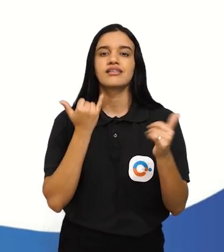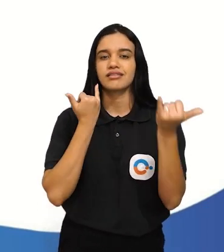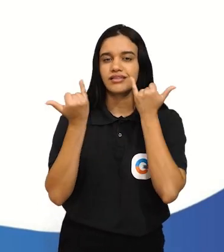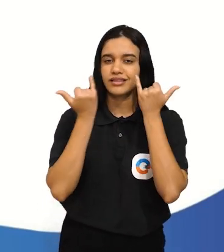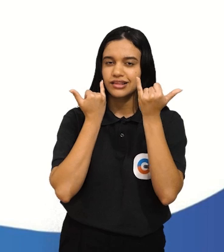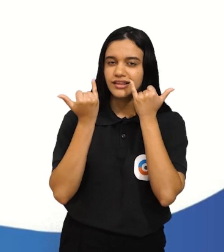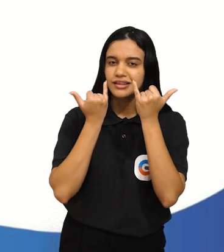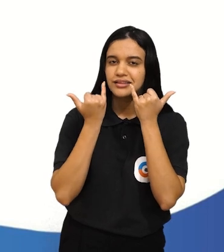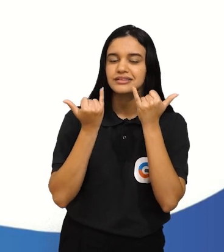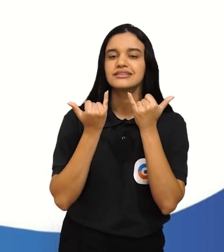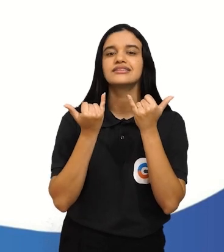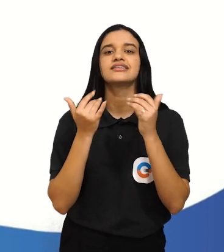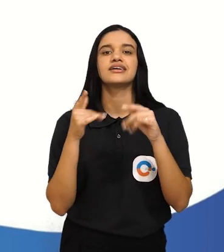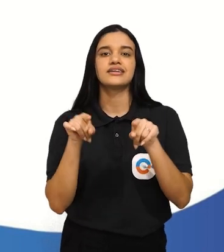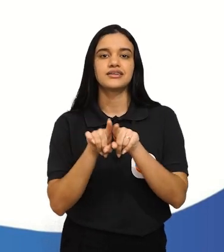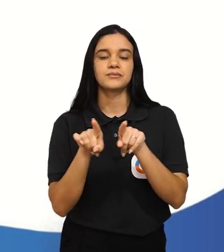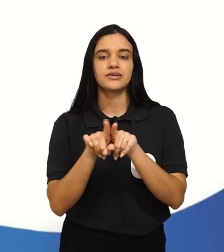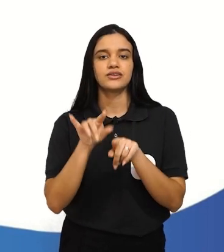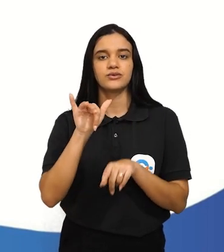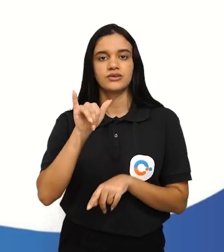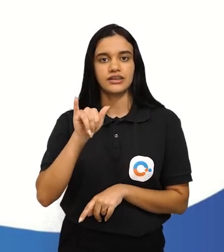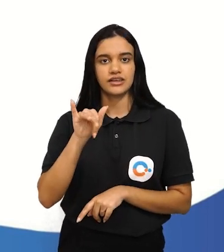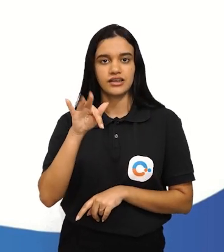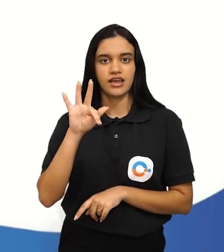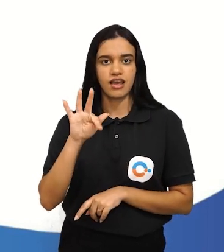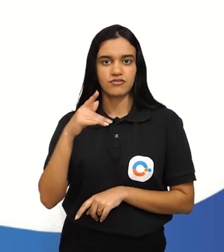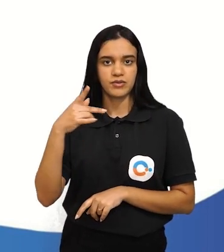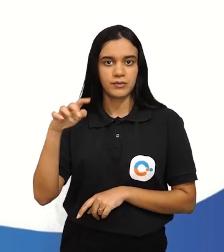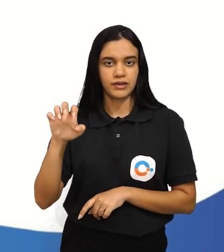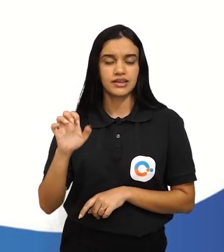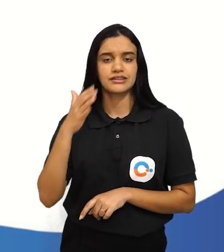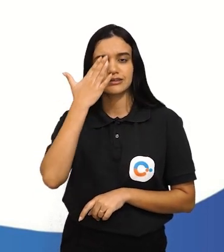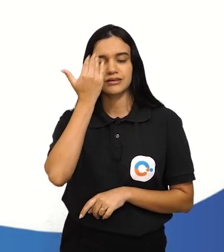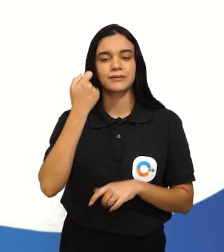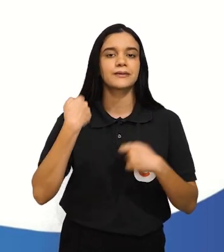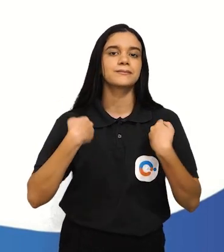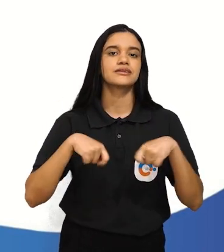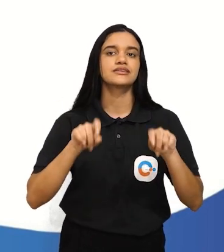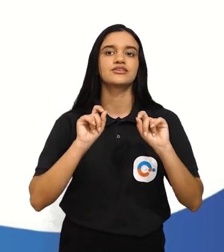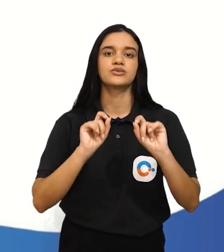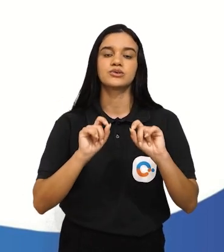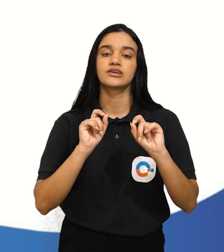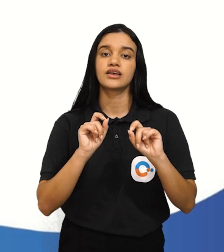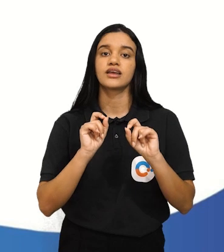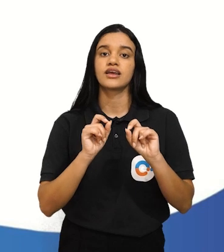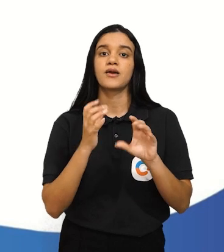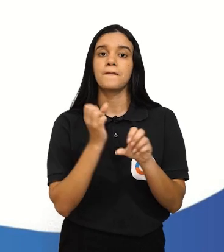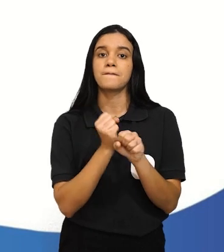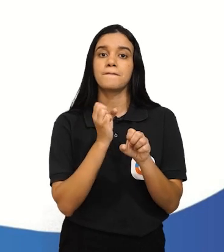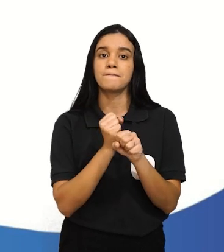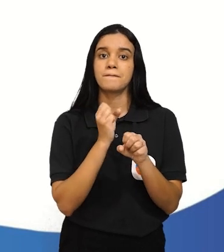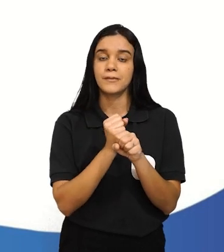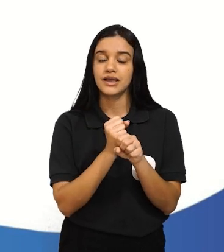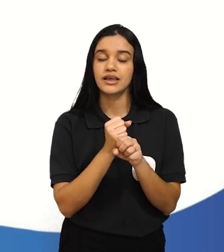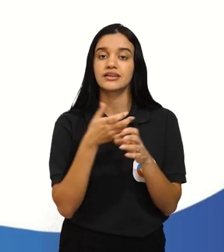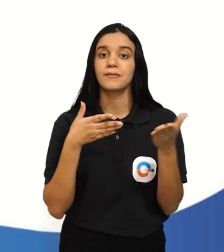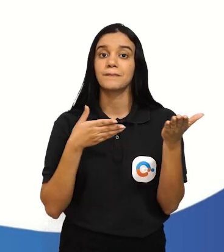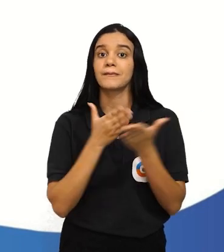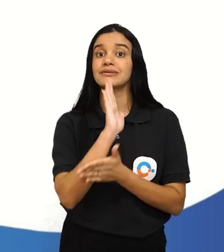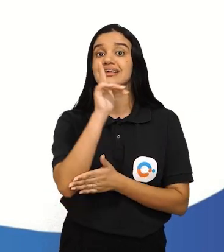Afogados da Ingazeira do IFPE sabe que precisa ficar com dia 6 para